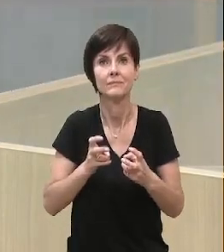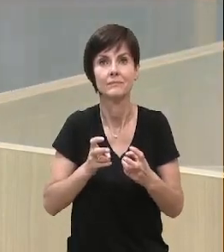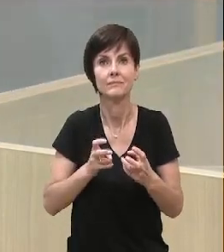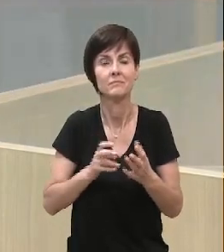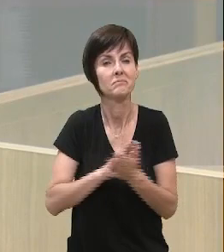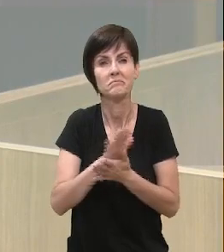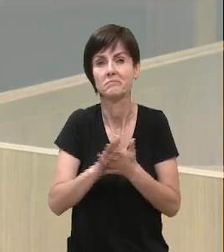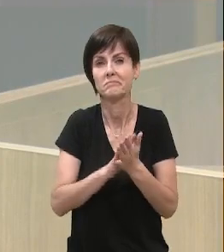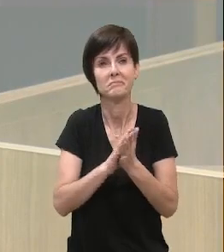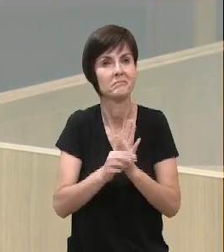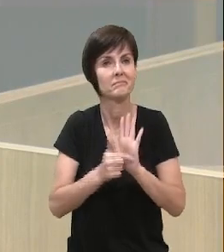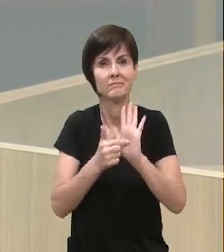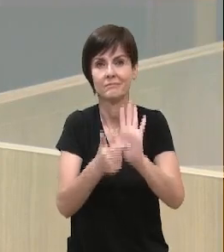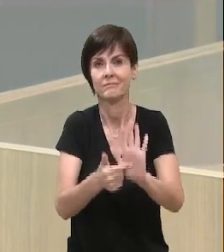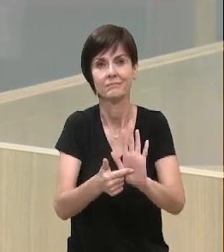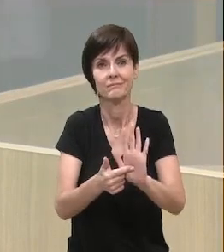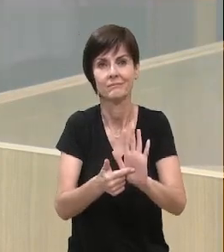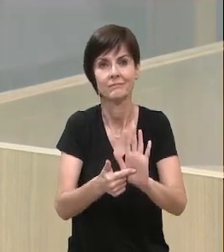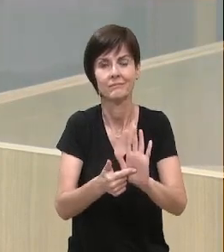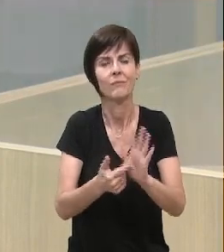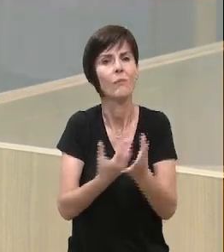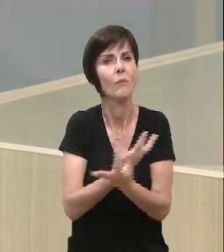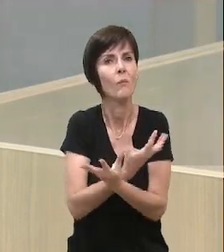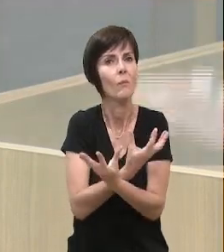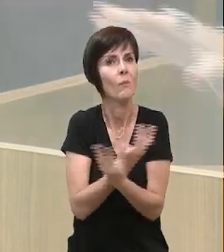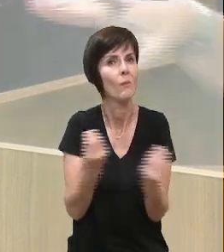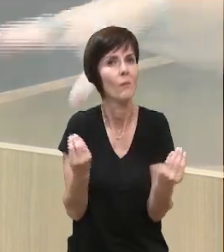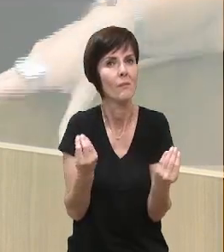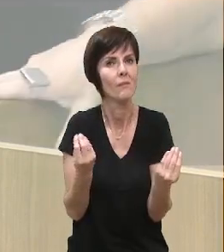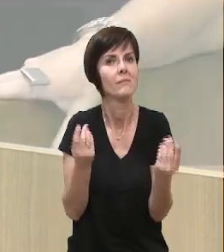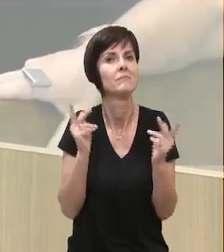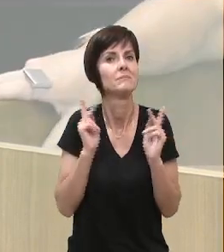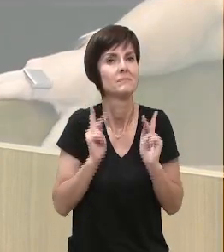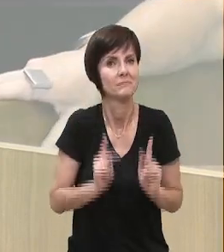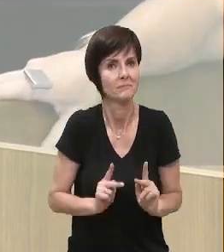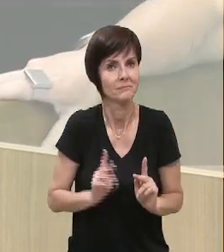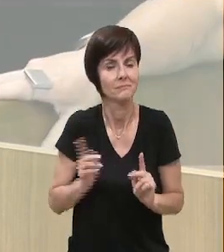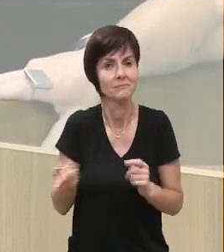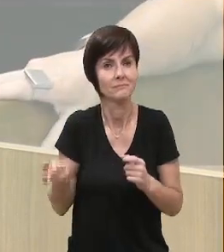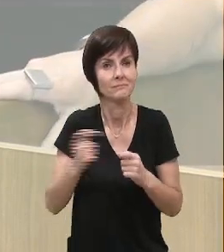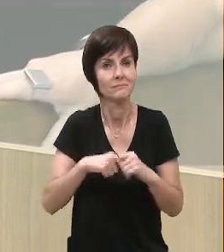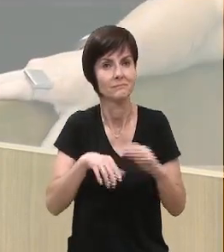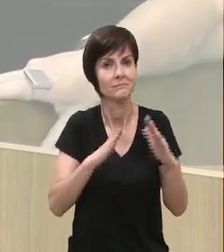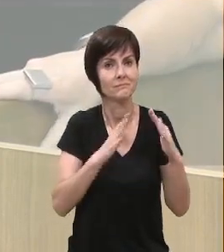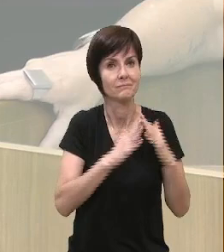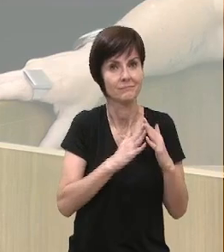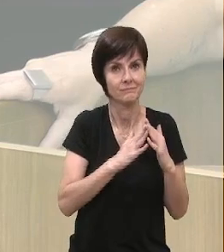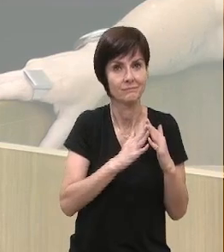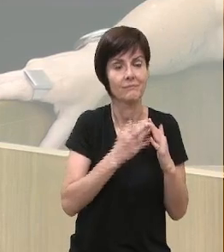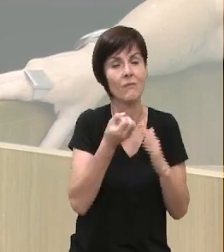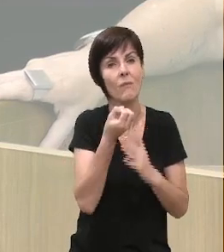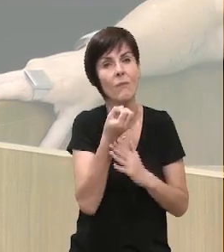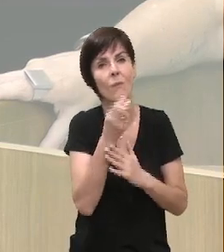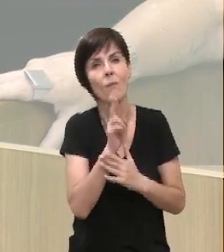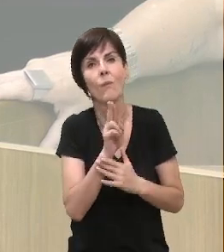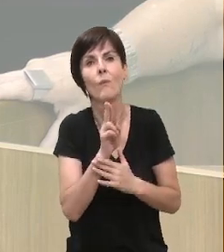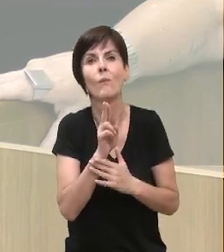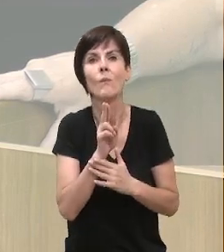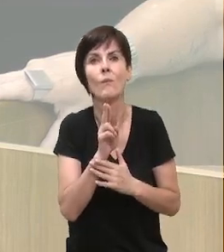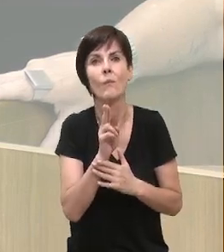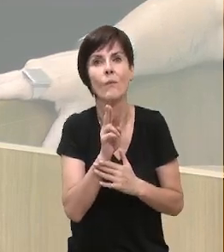aparece. Quantos aqui chegam em casa, ou muitas vezes a gente